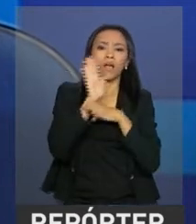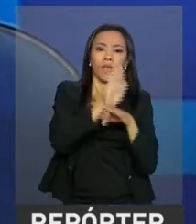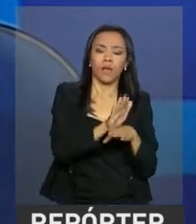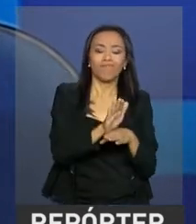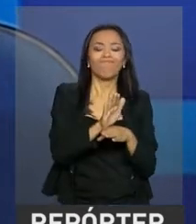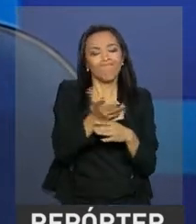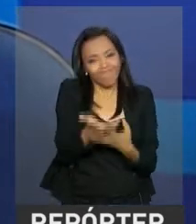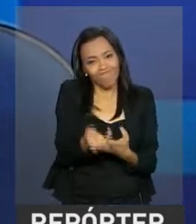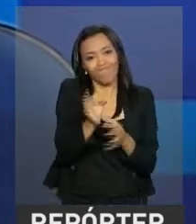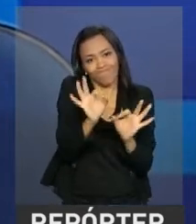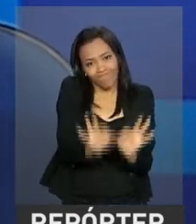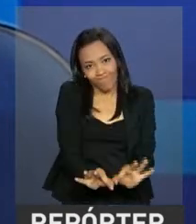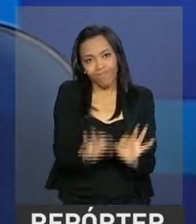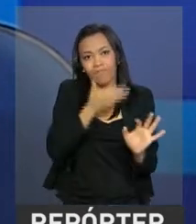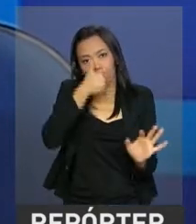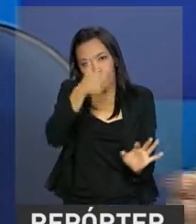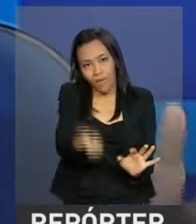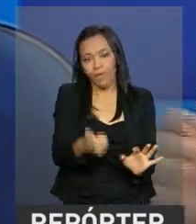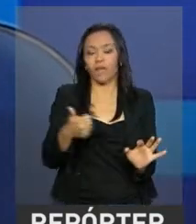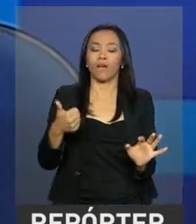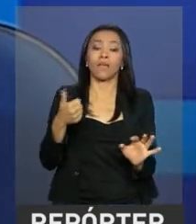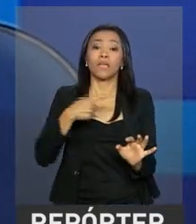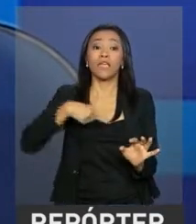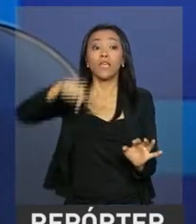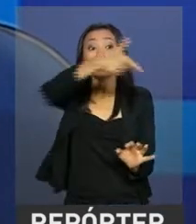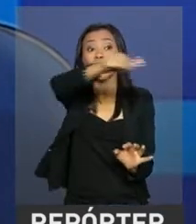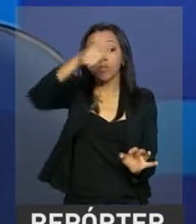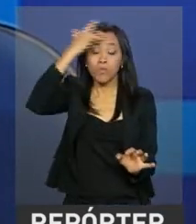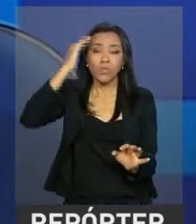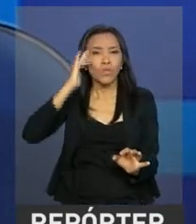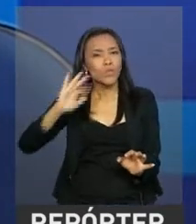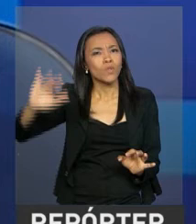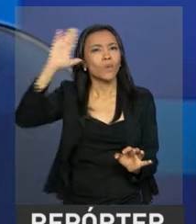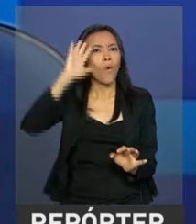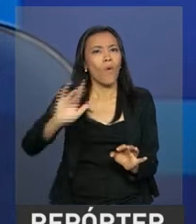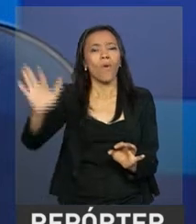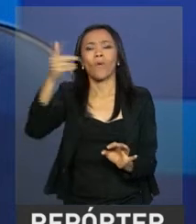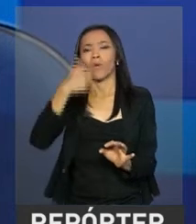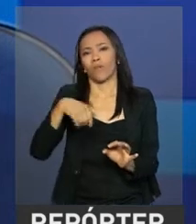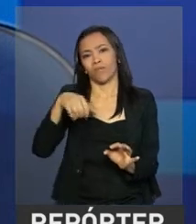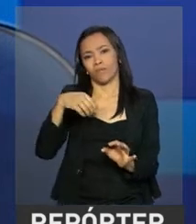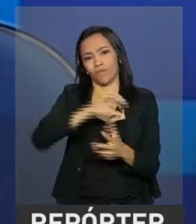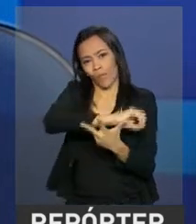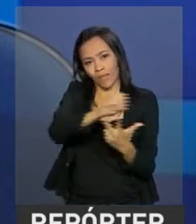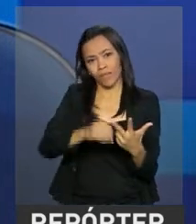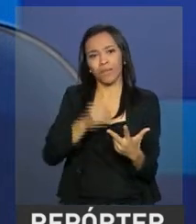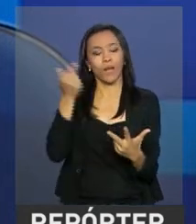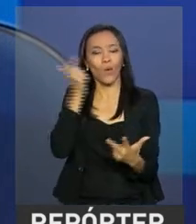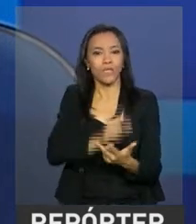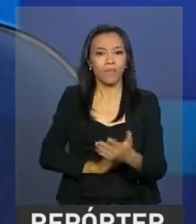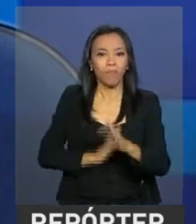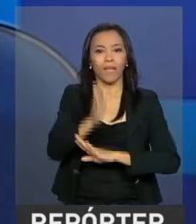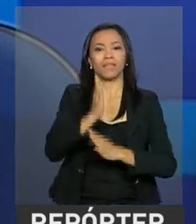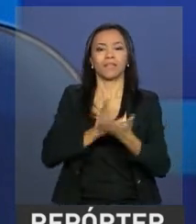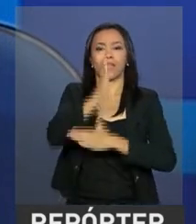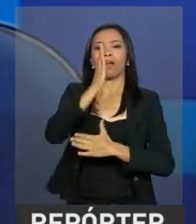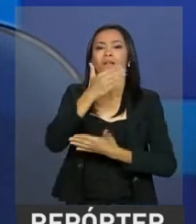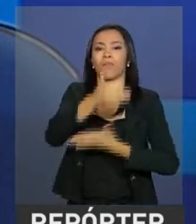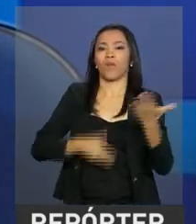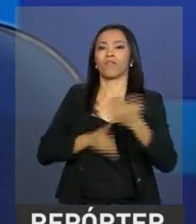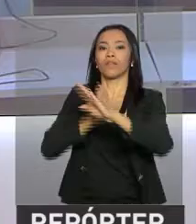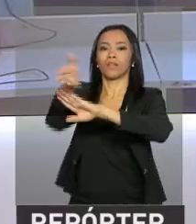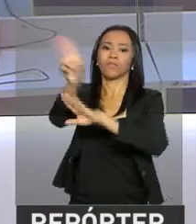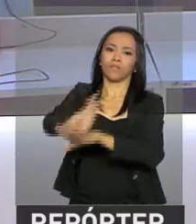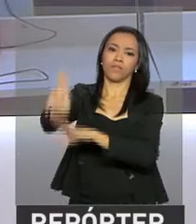daqueles que sonham com o Enem como caminho para acessar um curso superior no